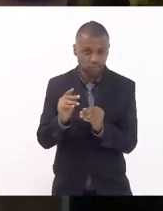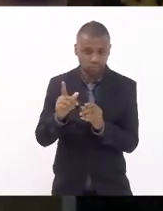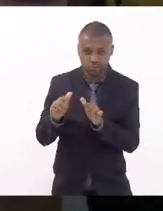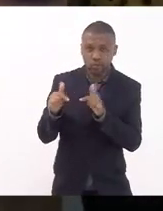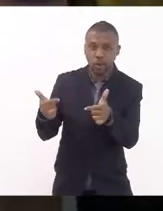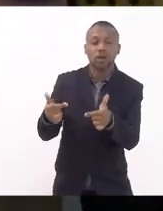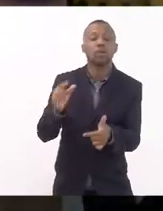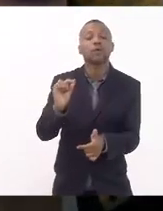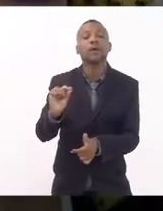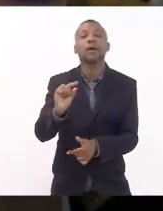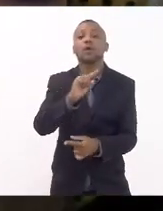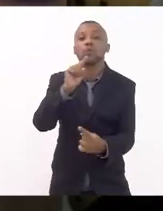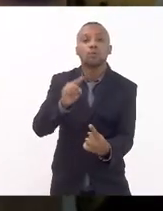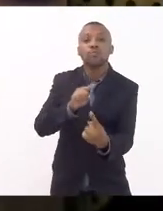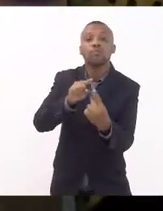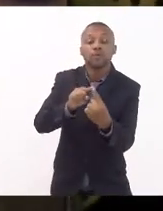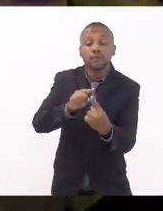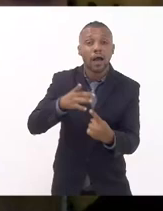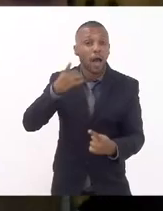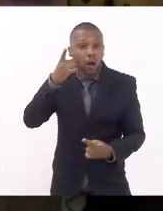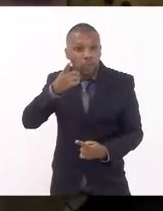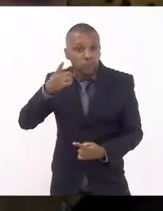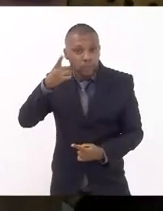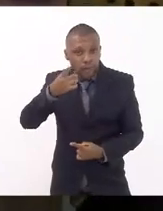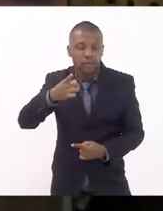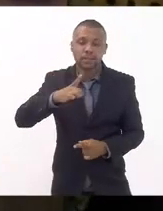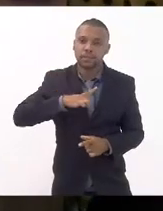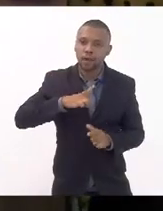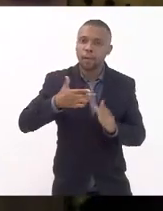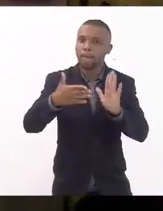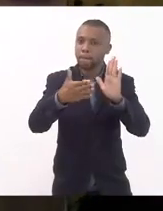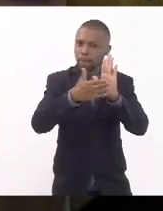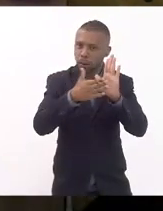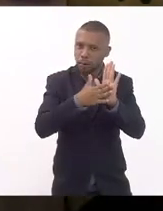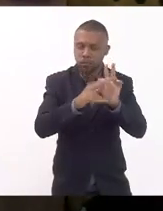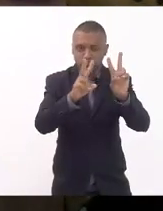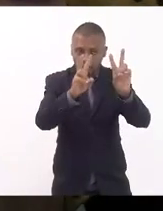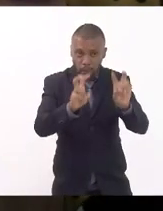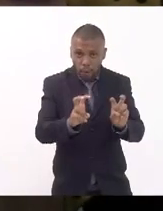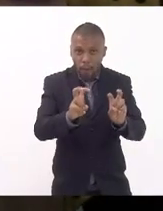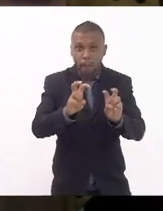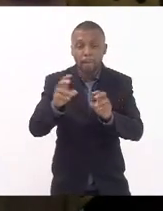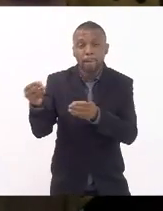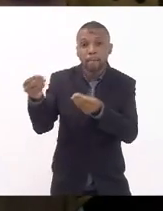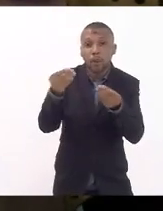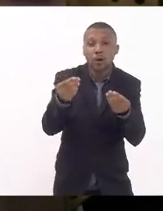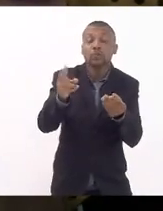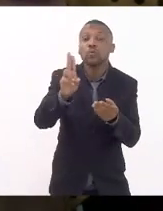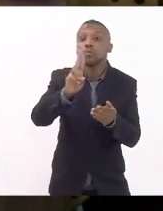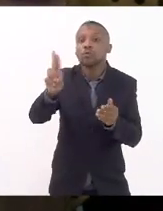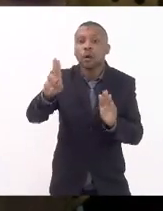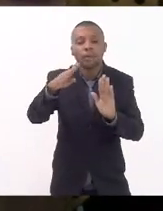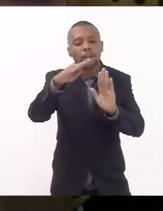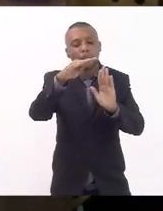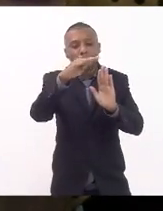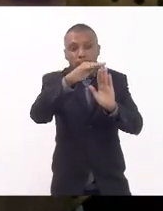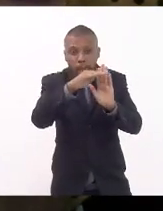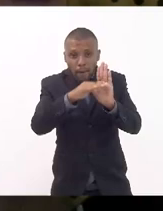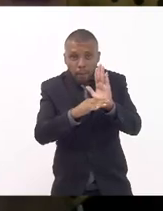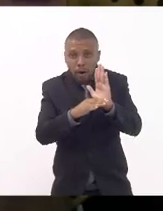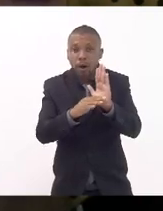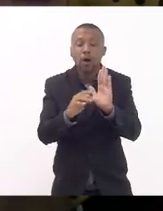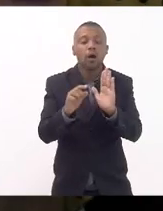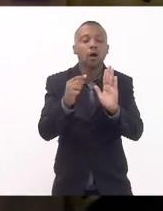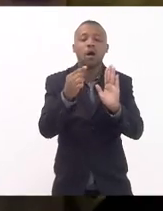a sugestão que eu faço para os deputados que estão trazendo essa pauta, tragam isso para cá nominalmente, com o que